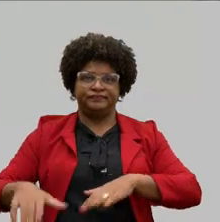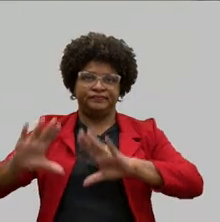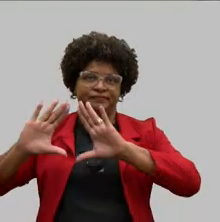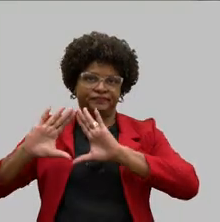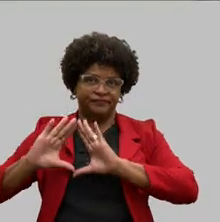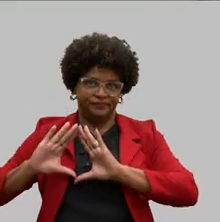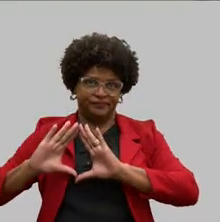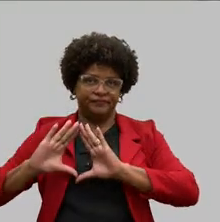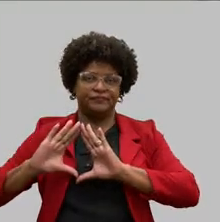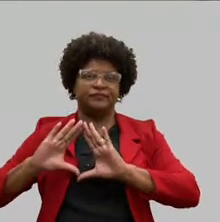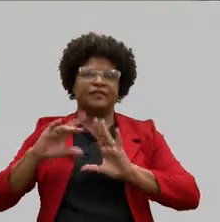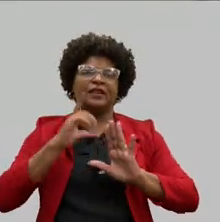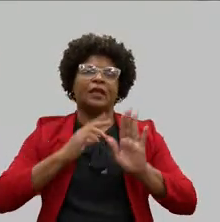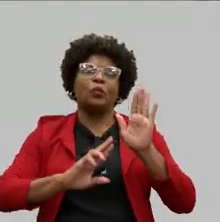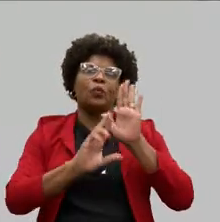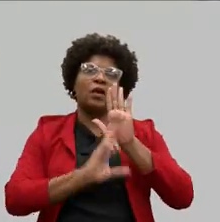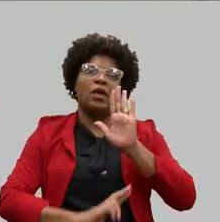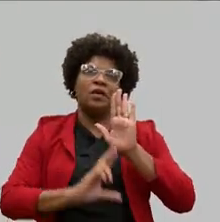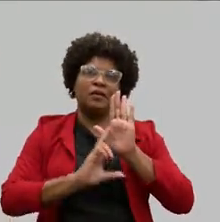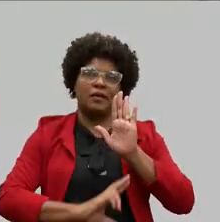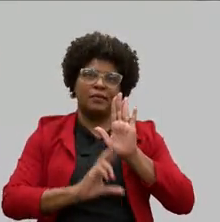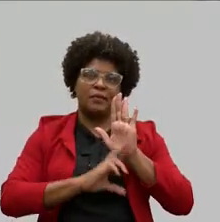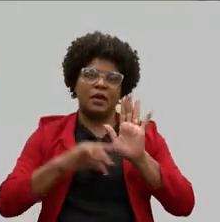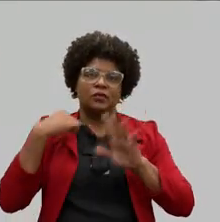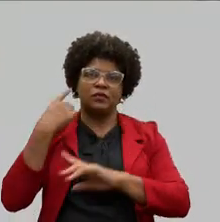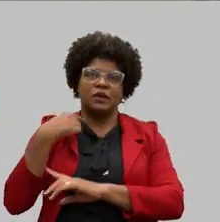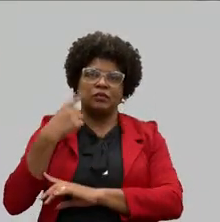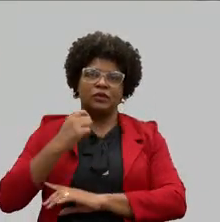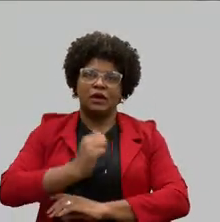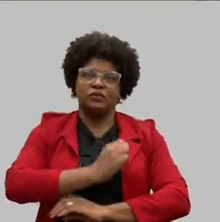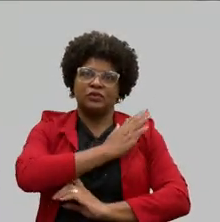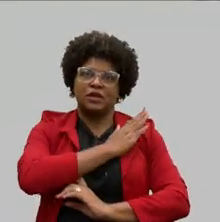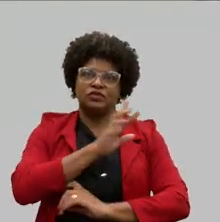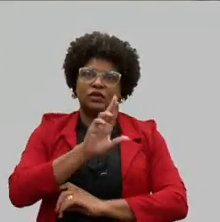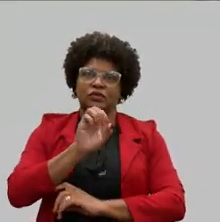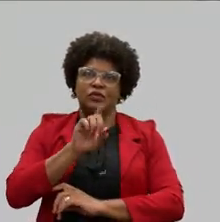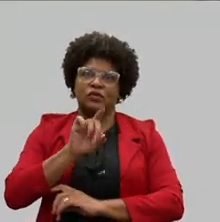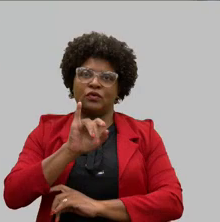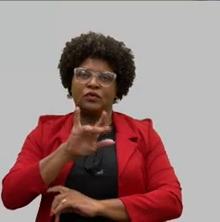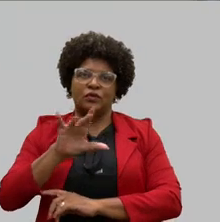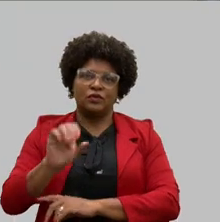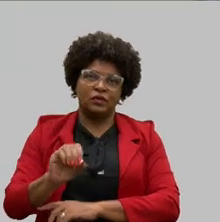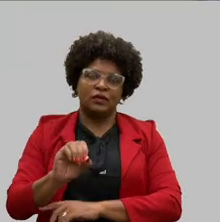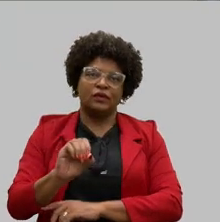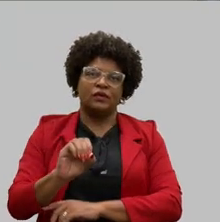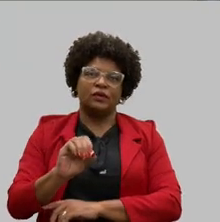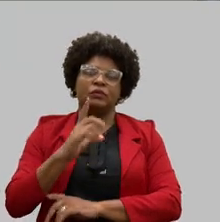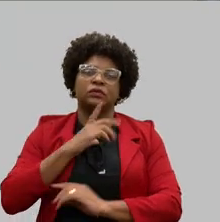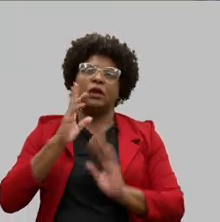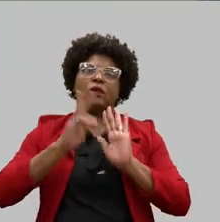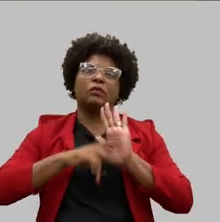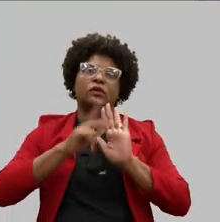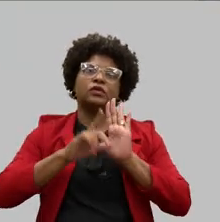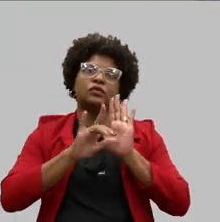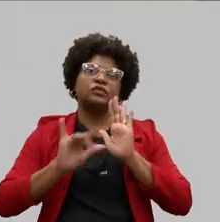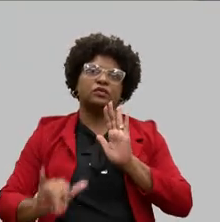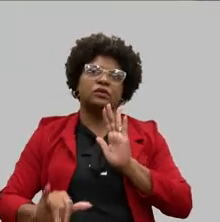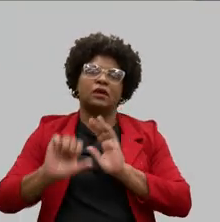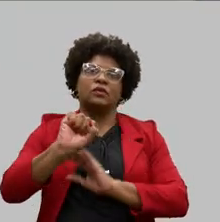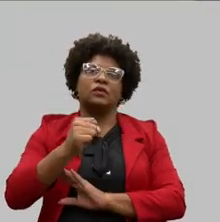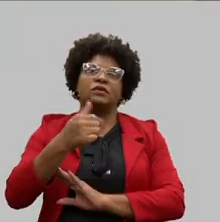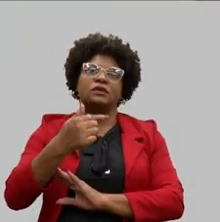a mesa requerimento do deputado Sargento Rodrigo Para que sejam retirados de pauta os projetos de lei número